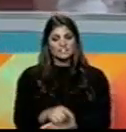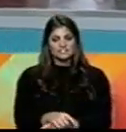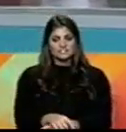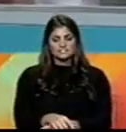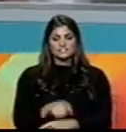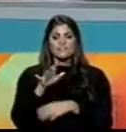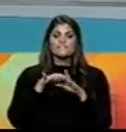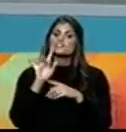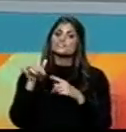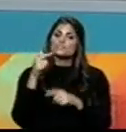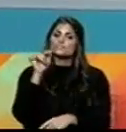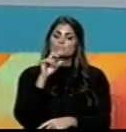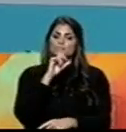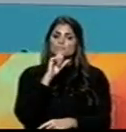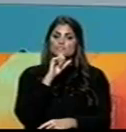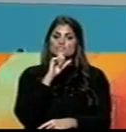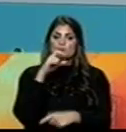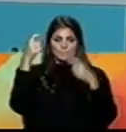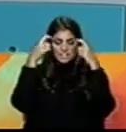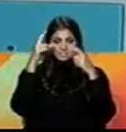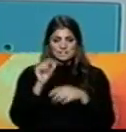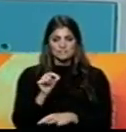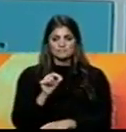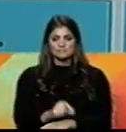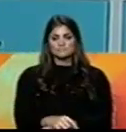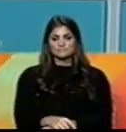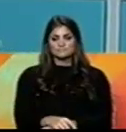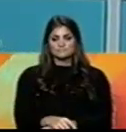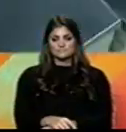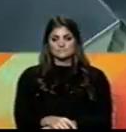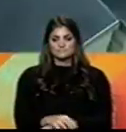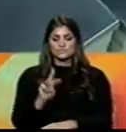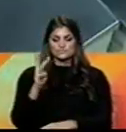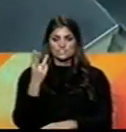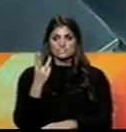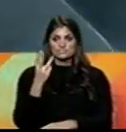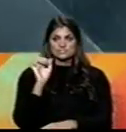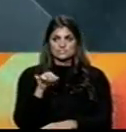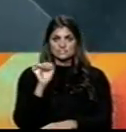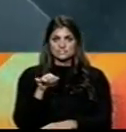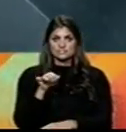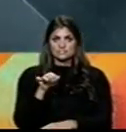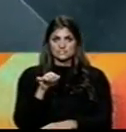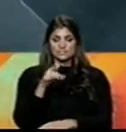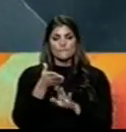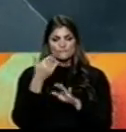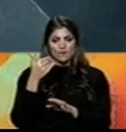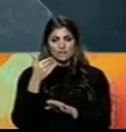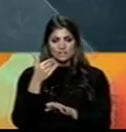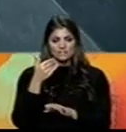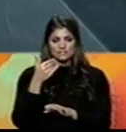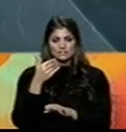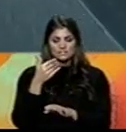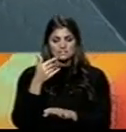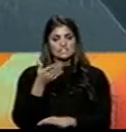Fazes aqui outro. Olha, podes arranjar aí um rato mica, se quiseres. Eles estão... estes três? Estes três. Tira. Eu tiro esse. Não!